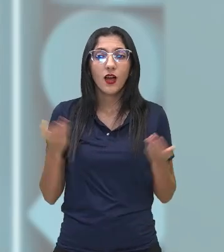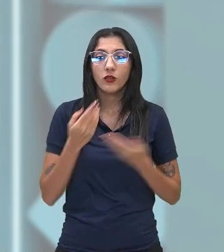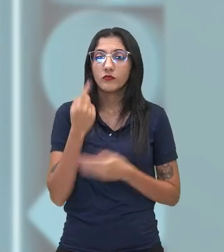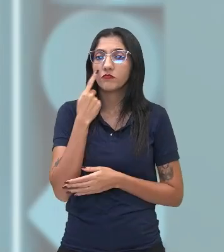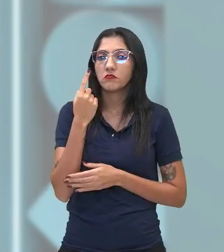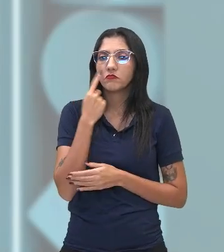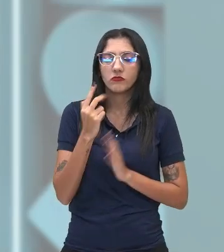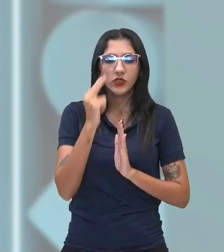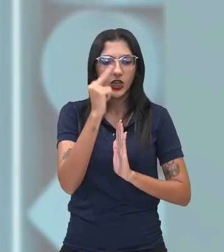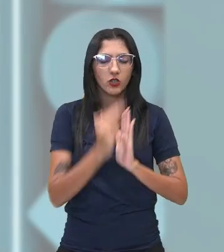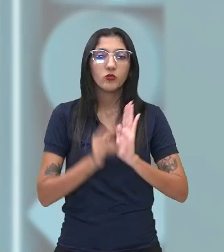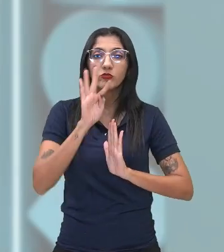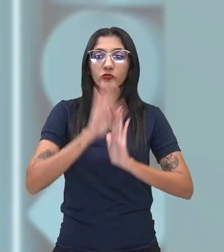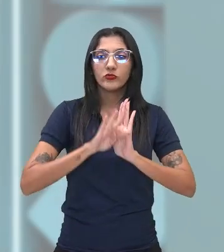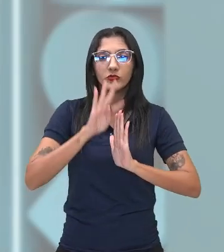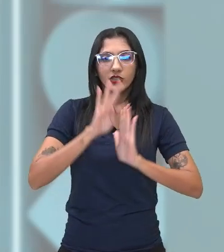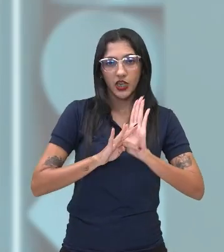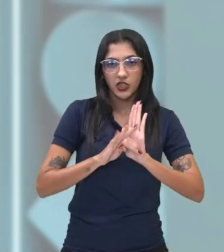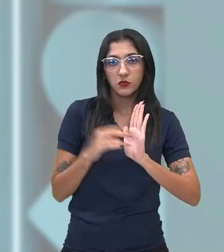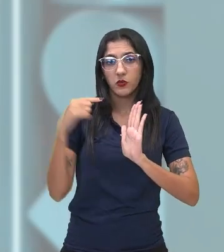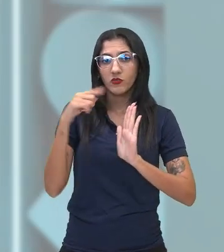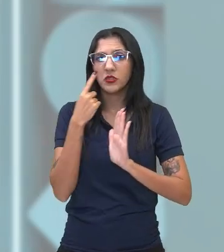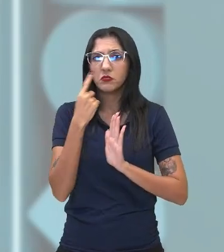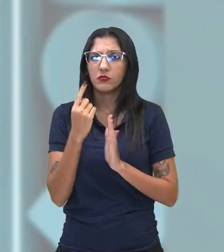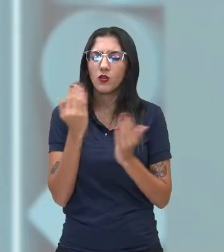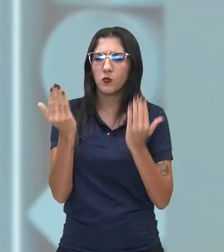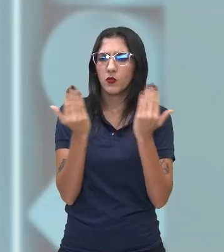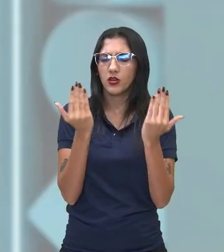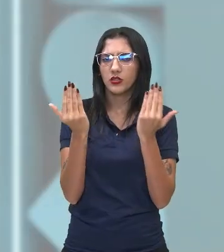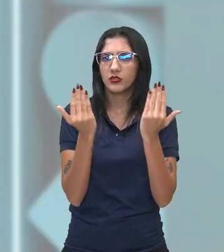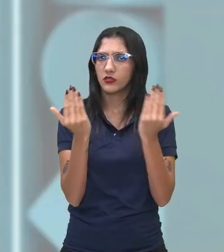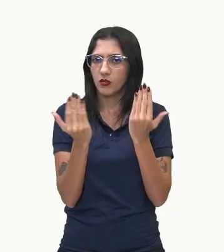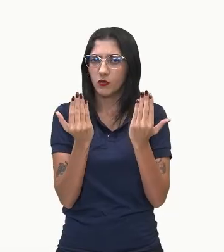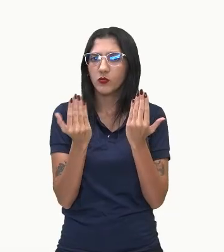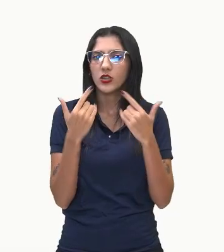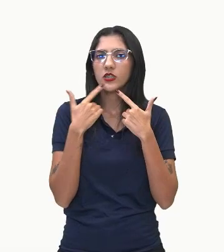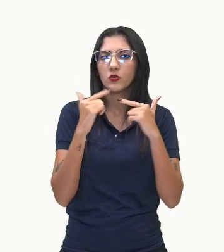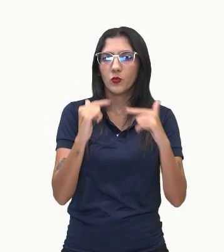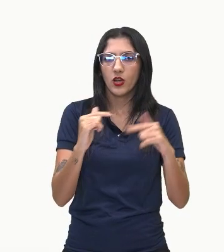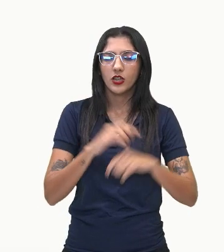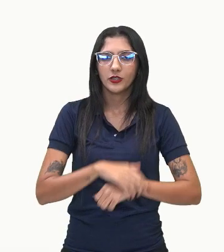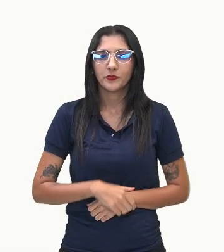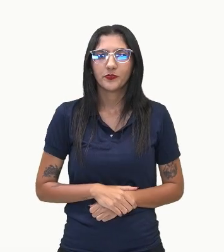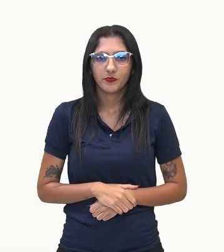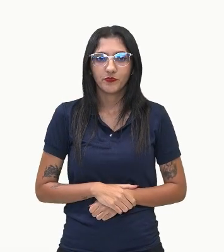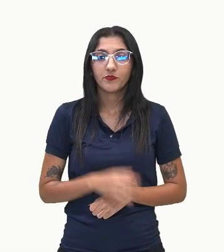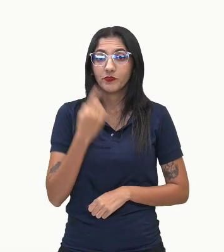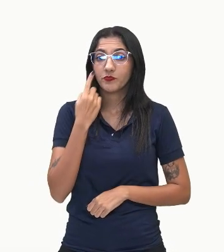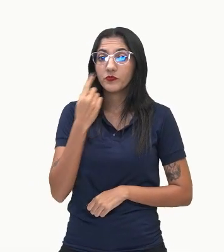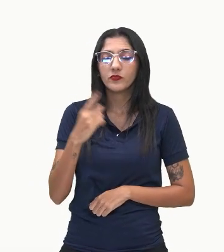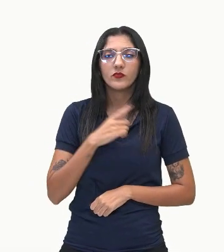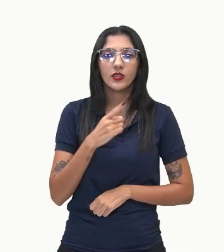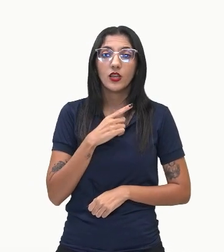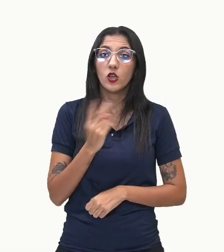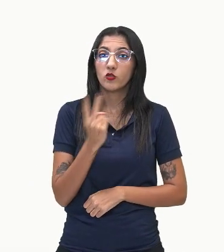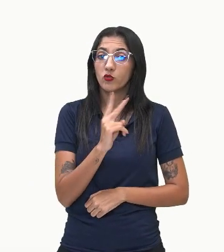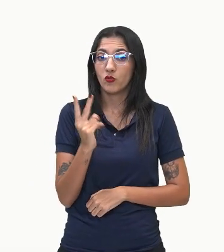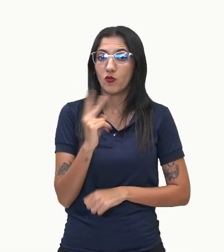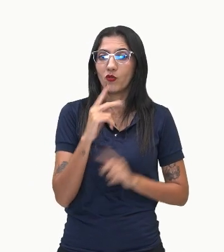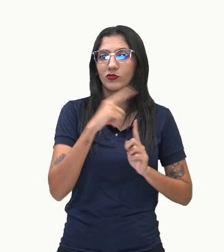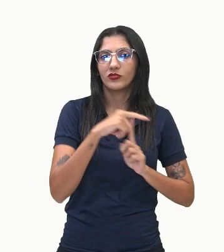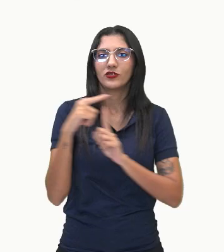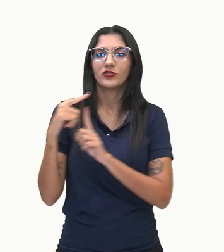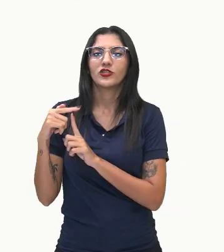gente perceber a diferença de linguagem. Então, nós temos aí uma linguagem formal e uma linguagem